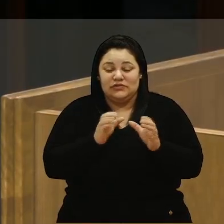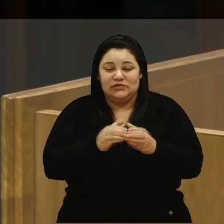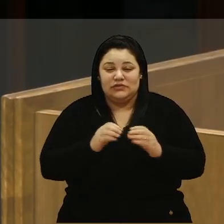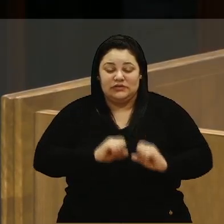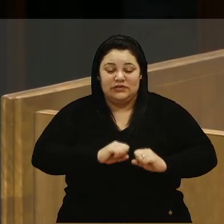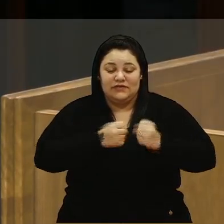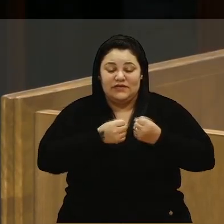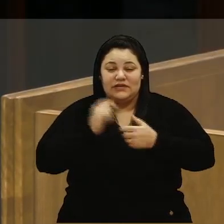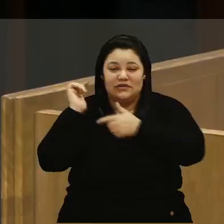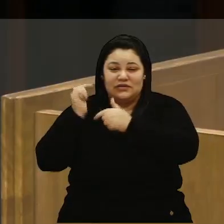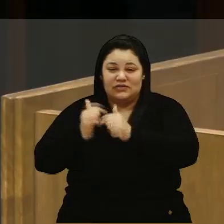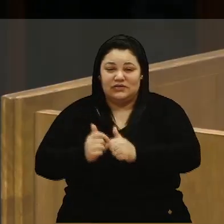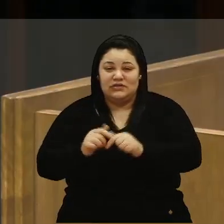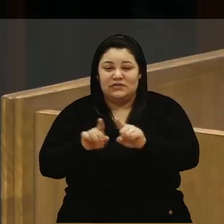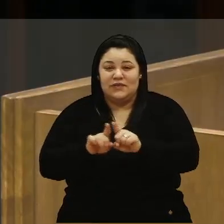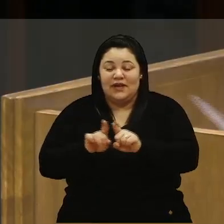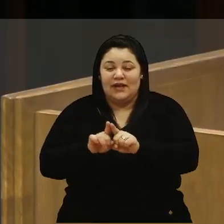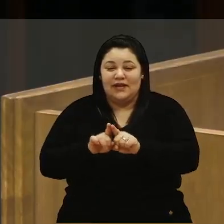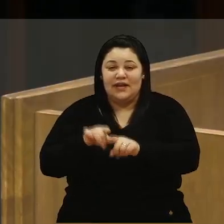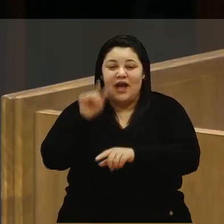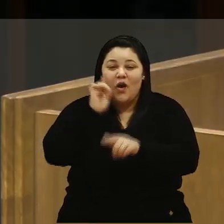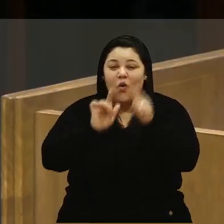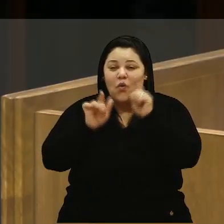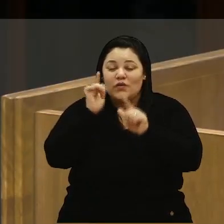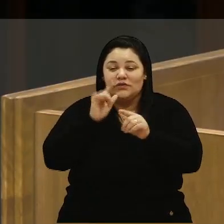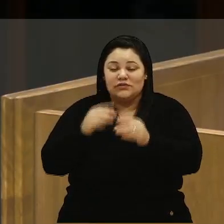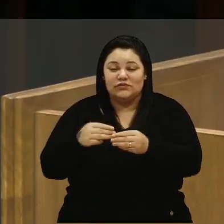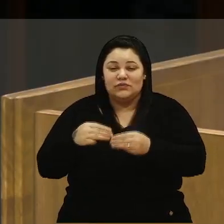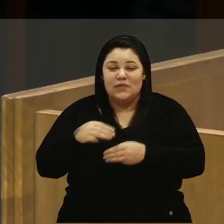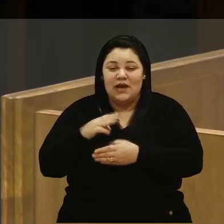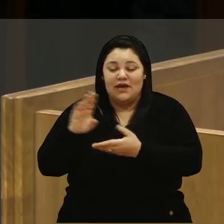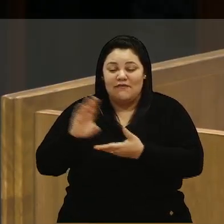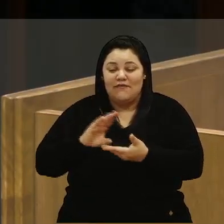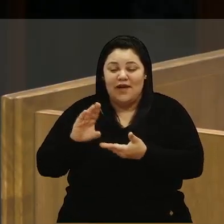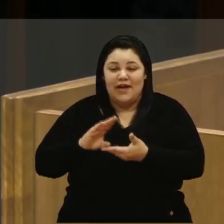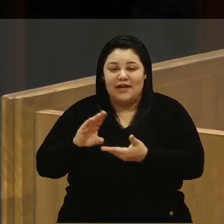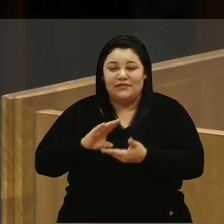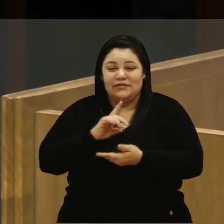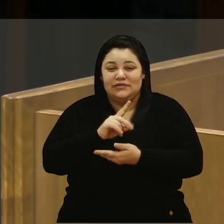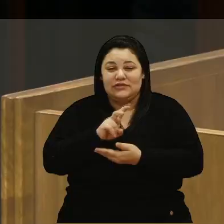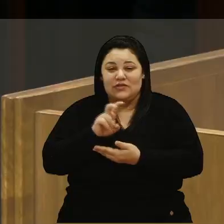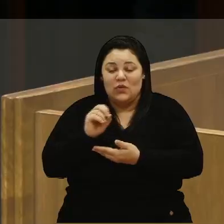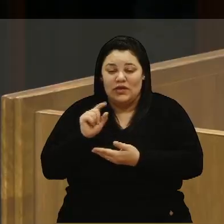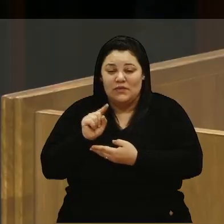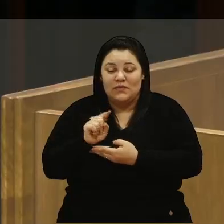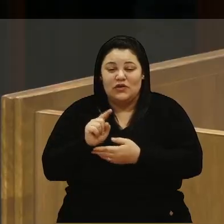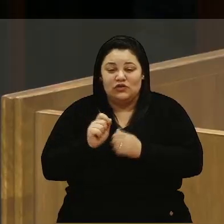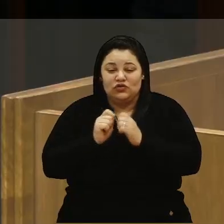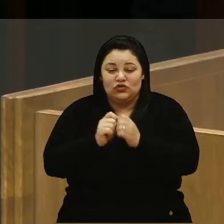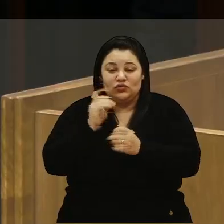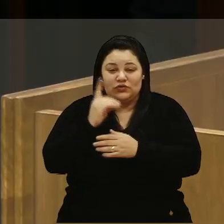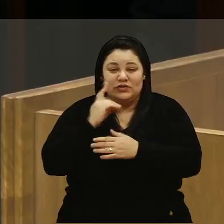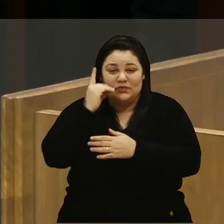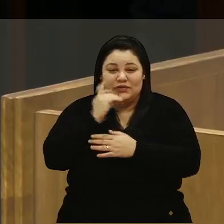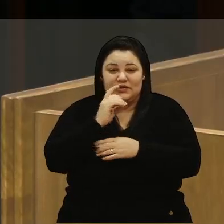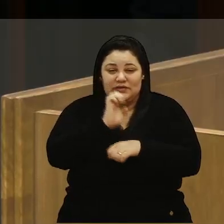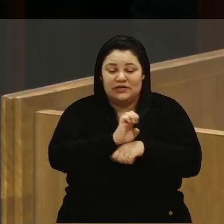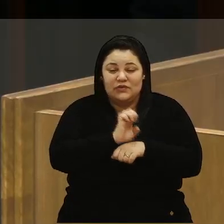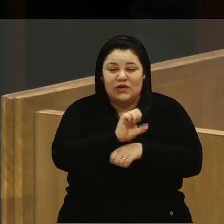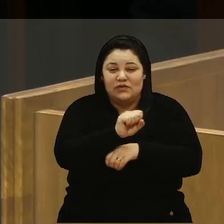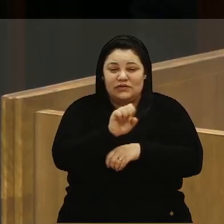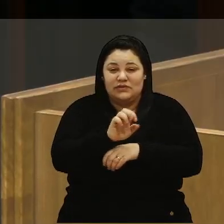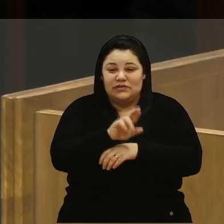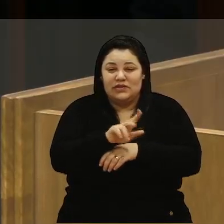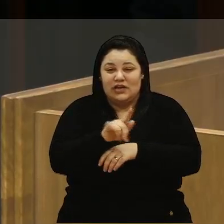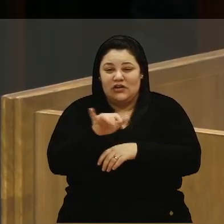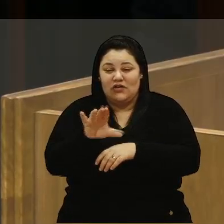do Tradicionalismo e a conquista de uma emenda parlamentar de 150 mil junto ao deputado estadual Sérgio Pérez,